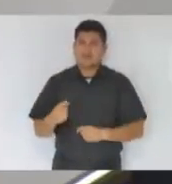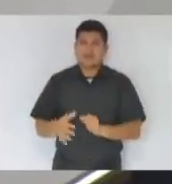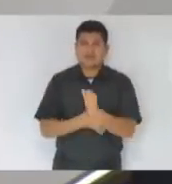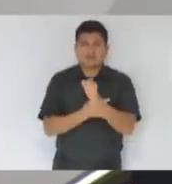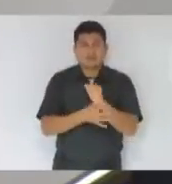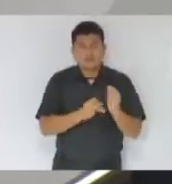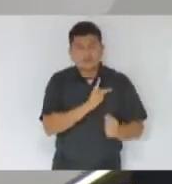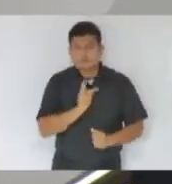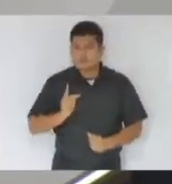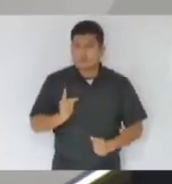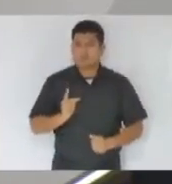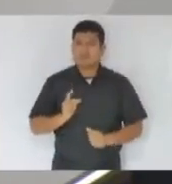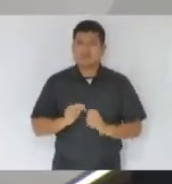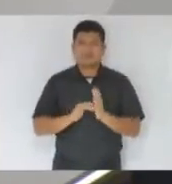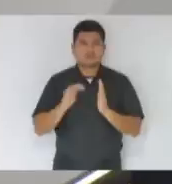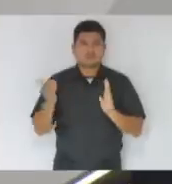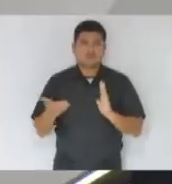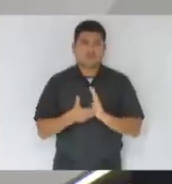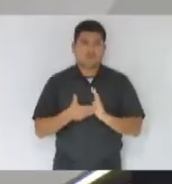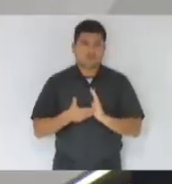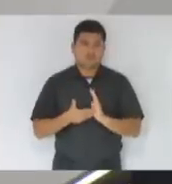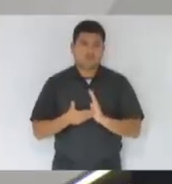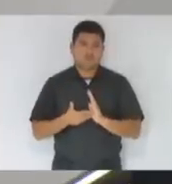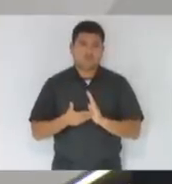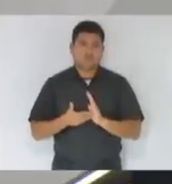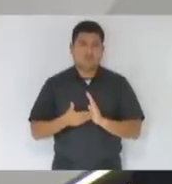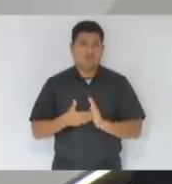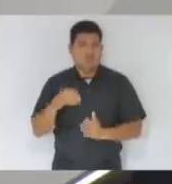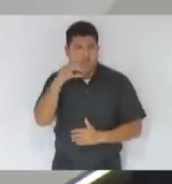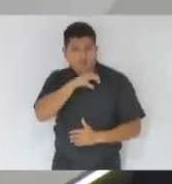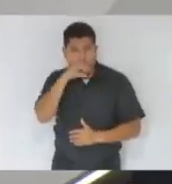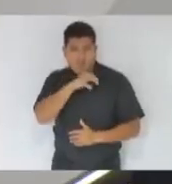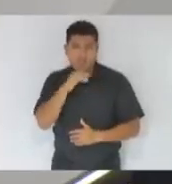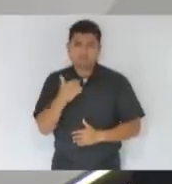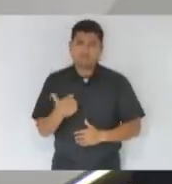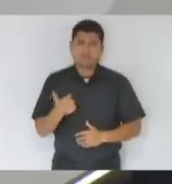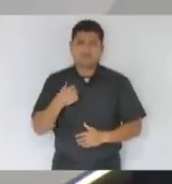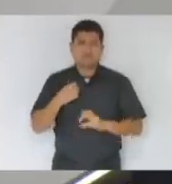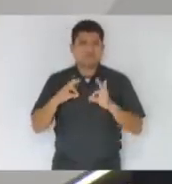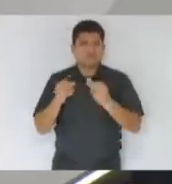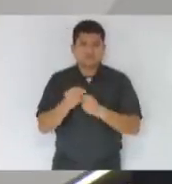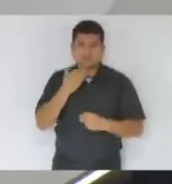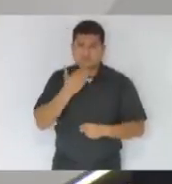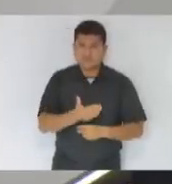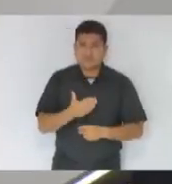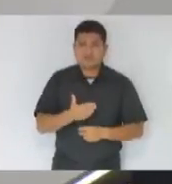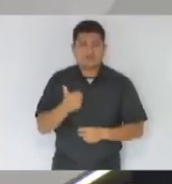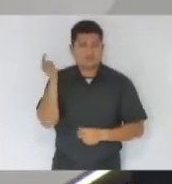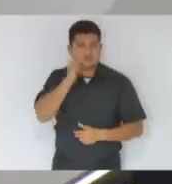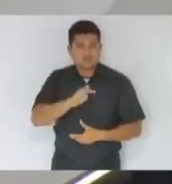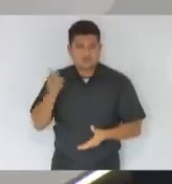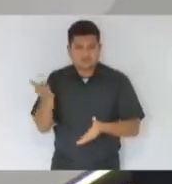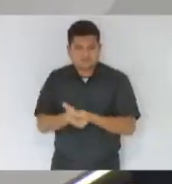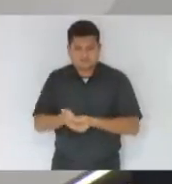pública. Todos, prontamente. Tudo que eu pedi foi formalizado.